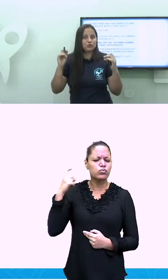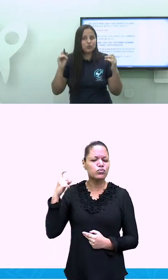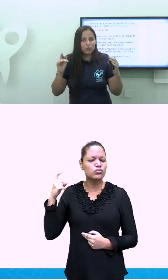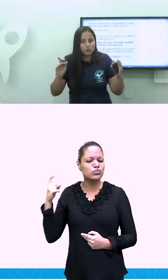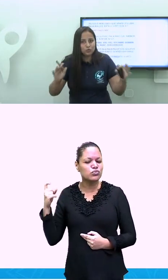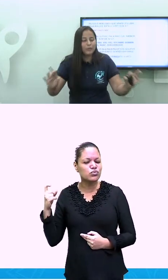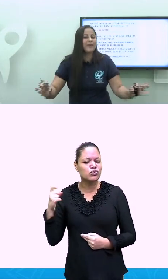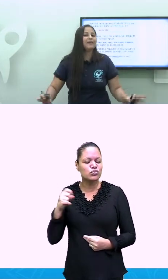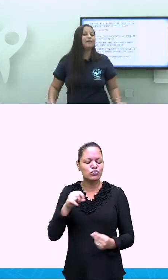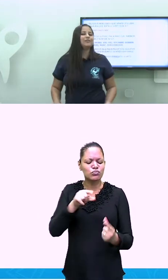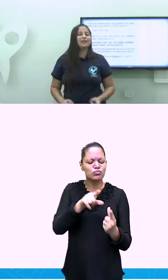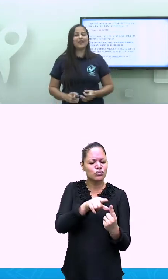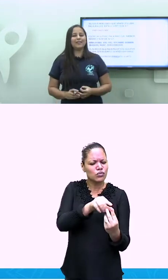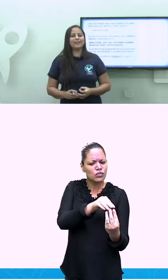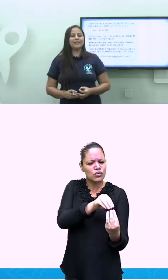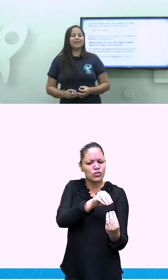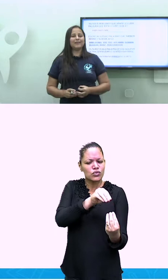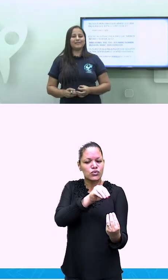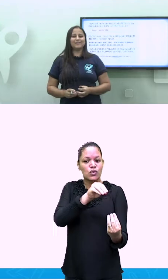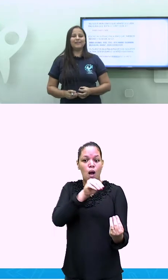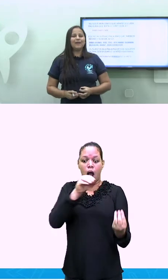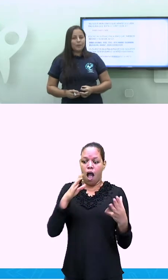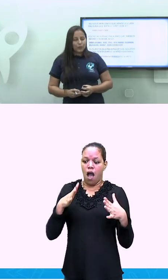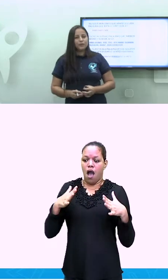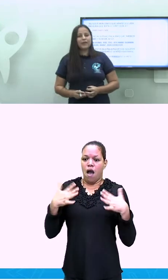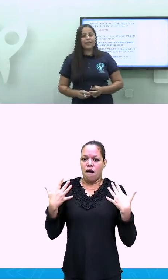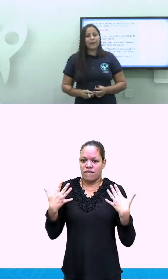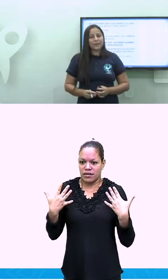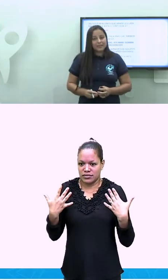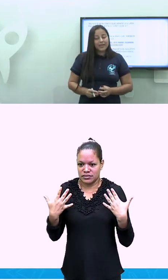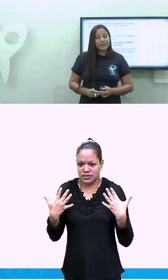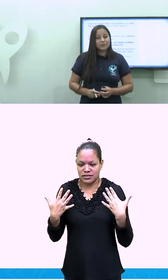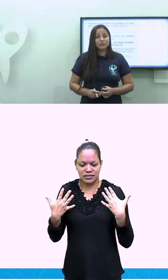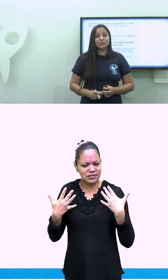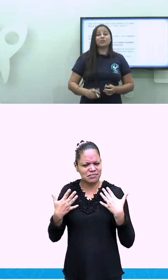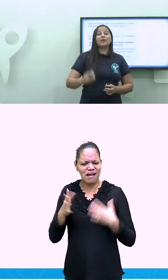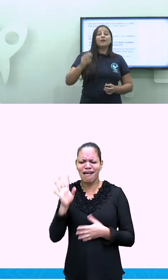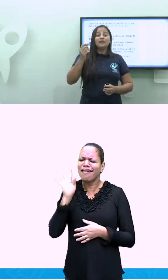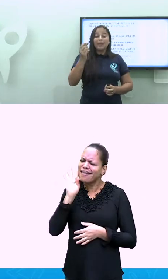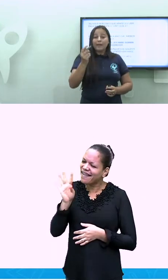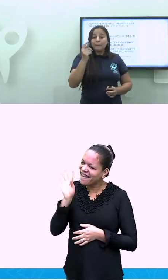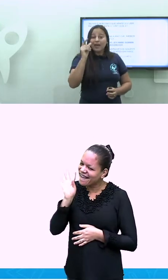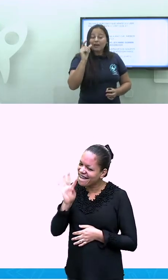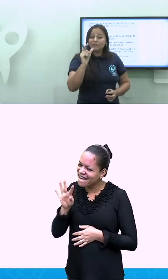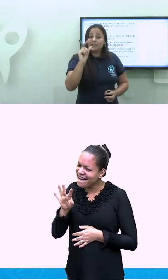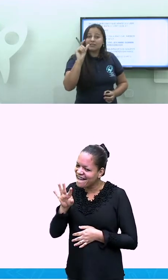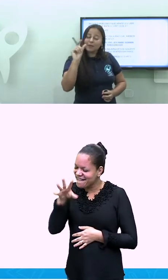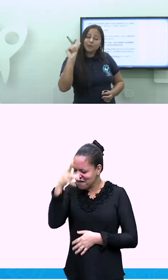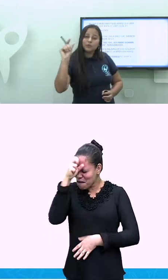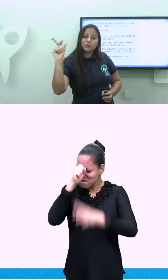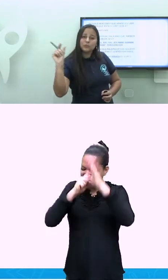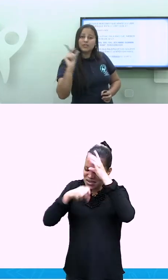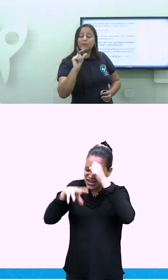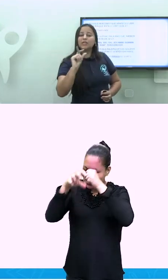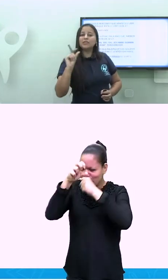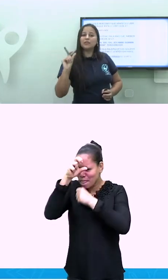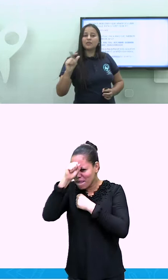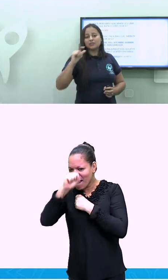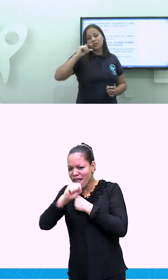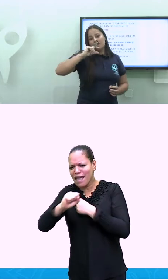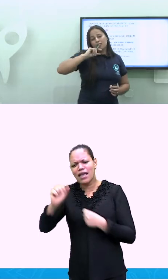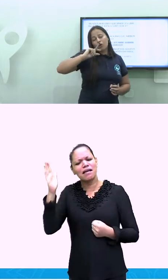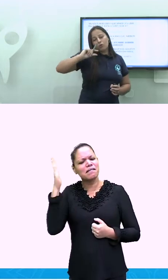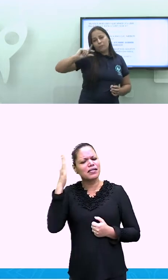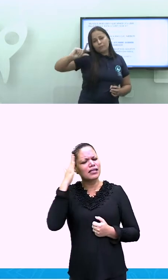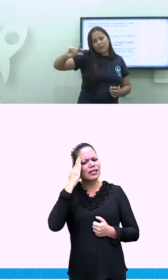se fosse um susto bem grande que ele quer dar na criança. Muito legal aprender isso, gente. E palavrinhas sempre costumam ser